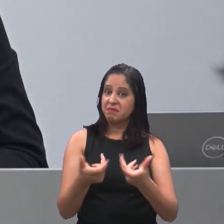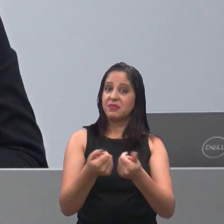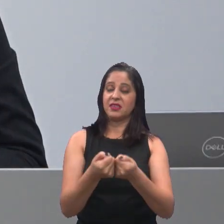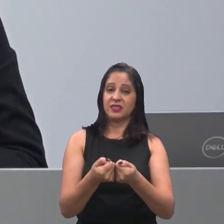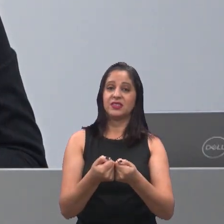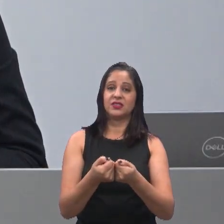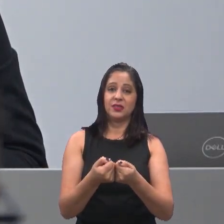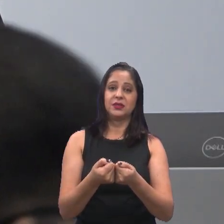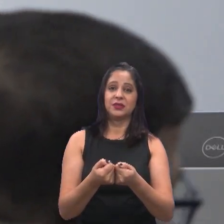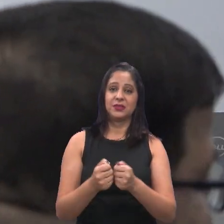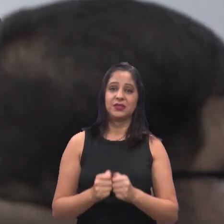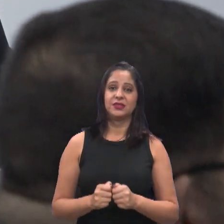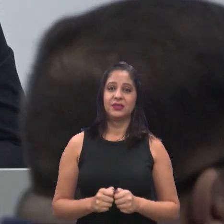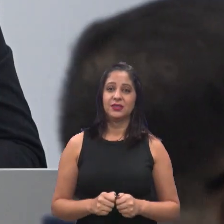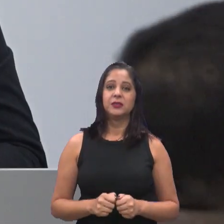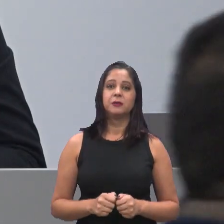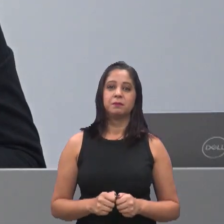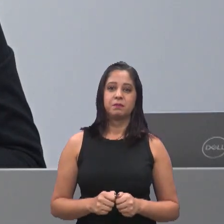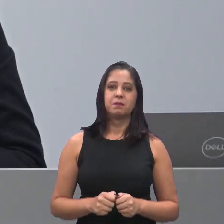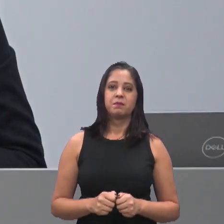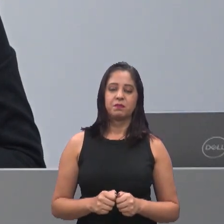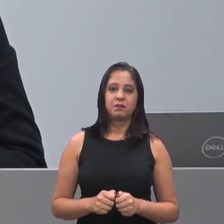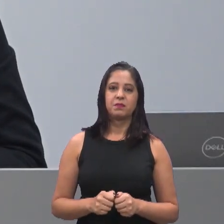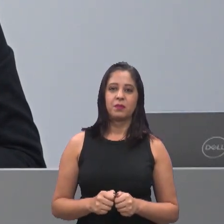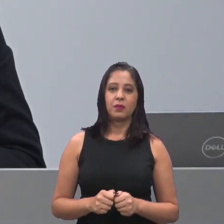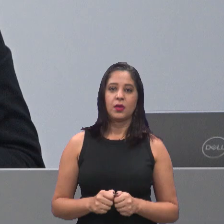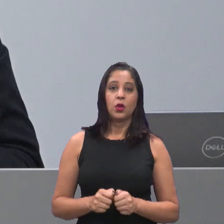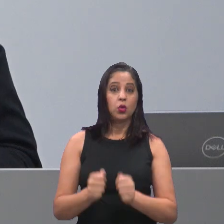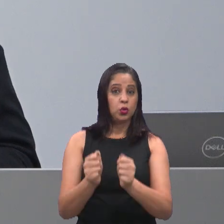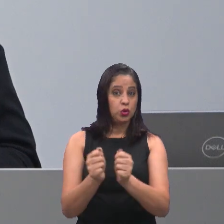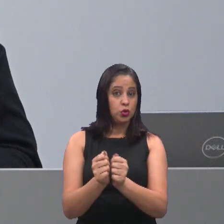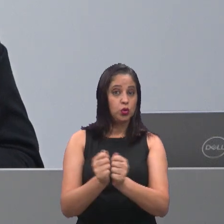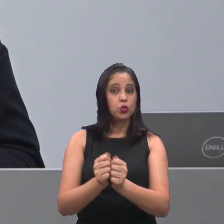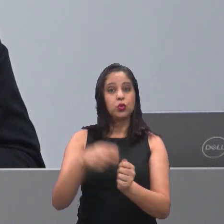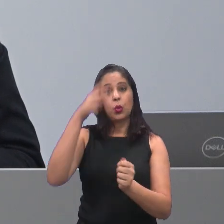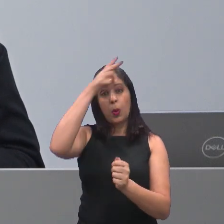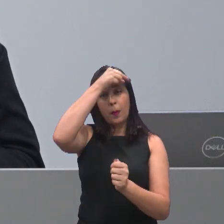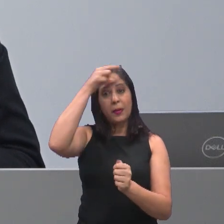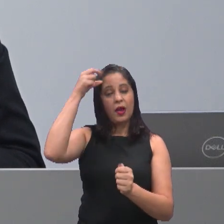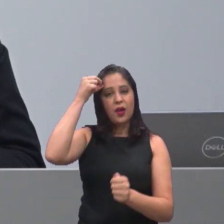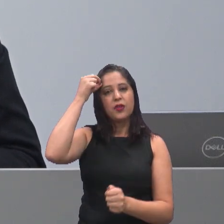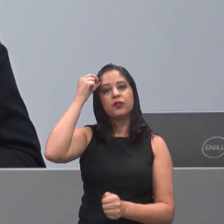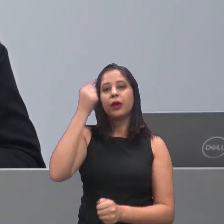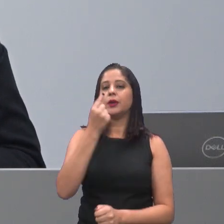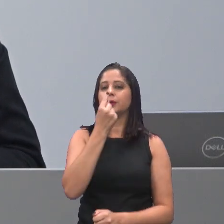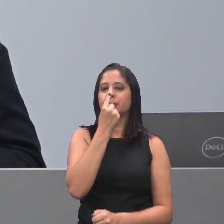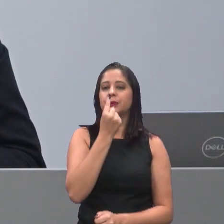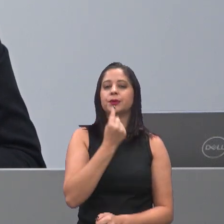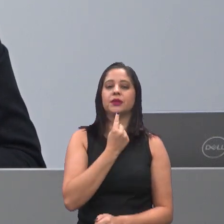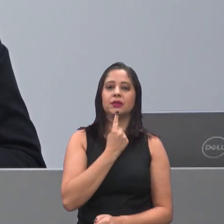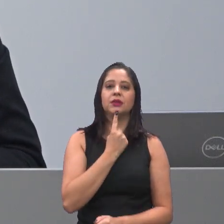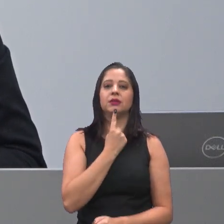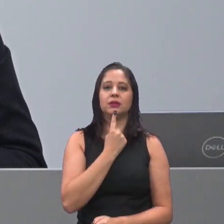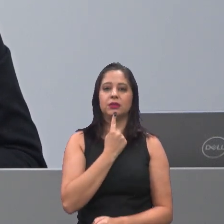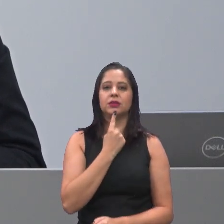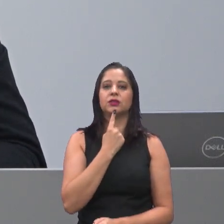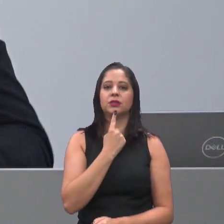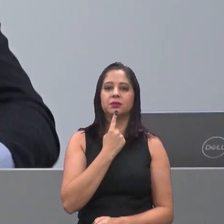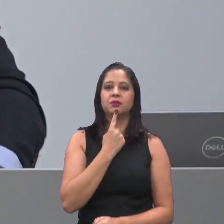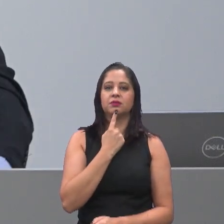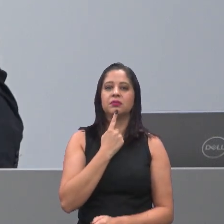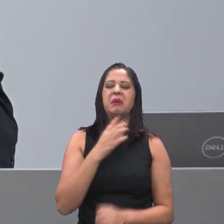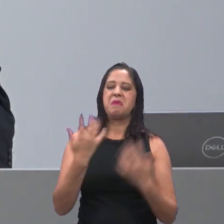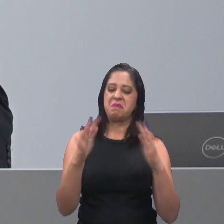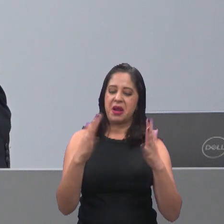desde quando esteve junto aí com o nosso prefeito Anderson. A gente tem acompanhado o trabalho de Vossa Excelência.